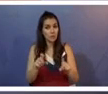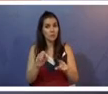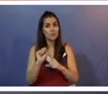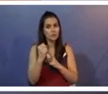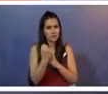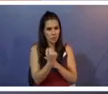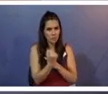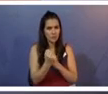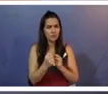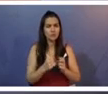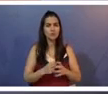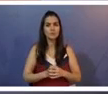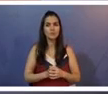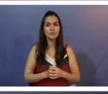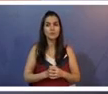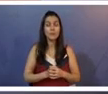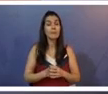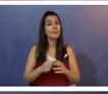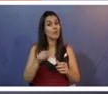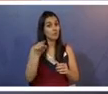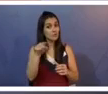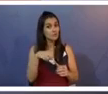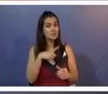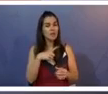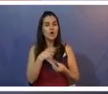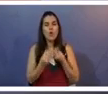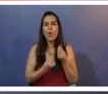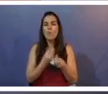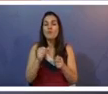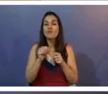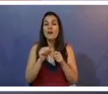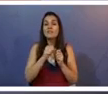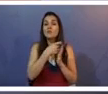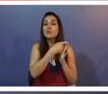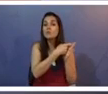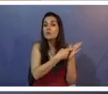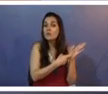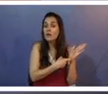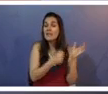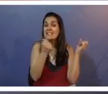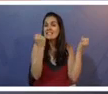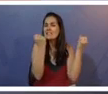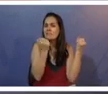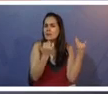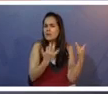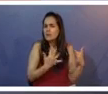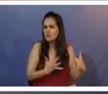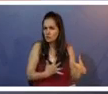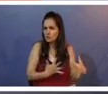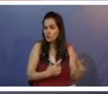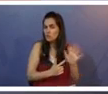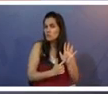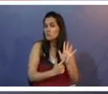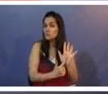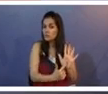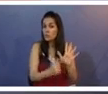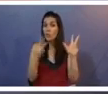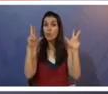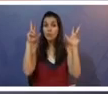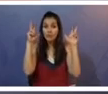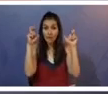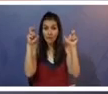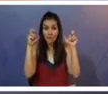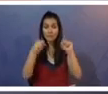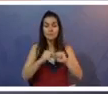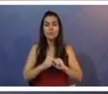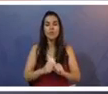ferramenta, para escrever uma dissertação expositiva com o tema o uso